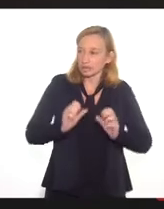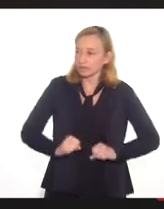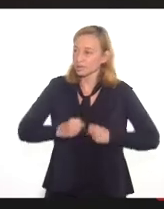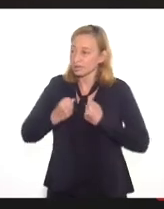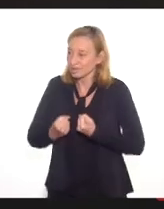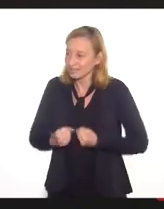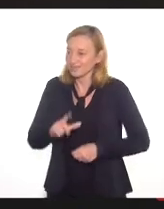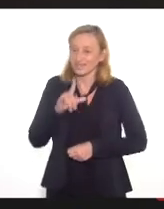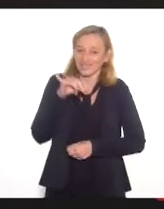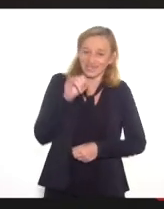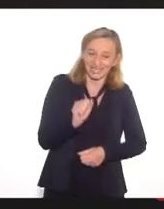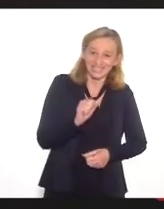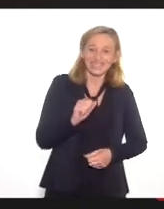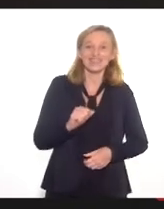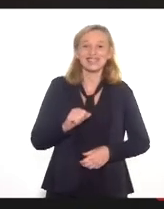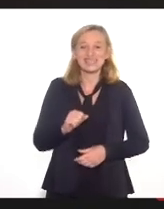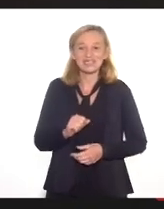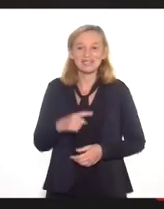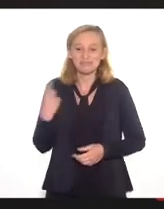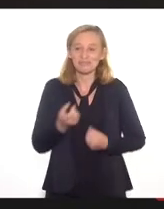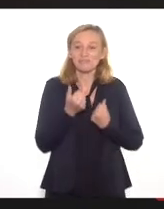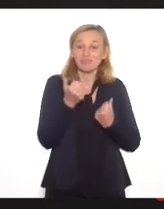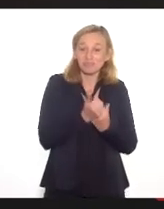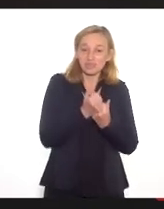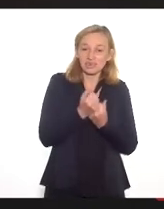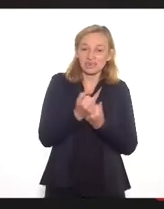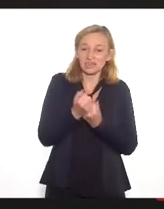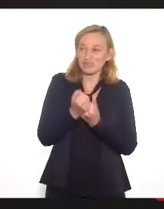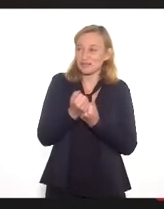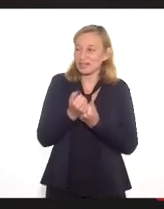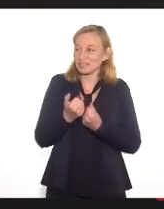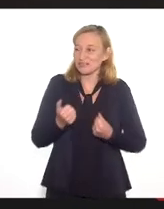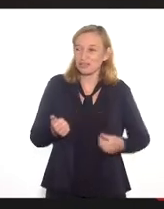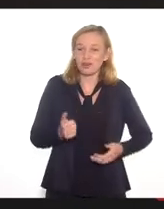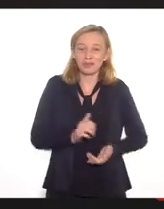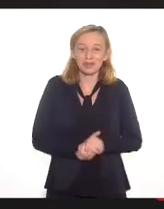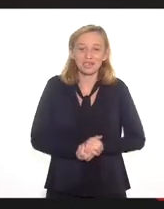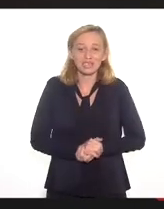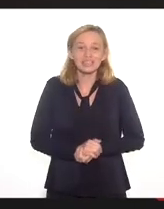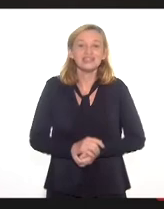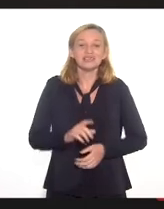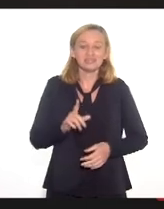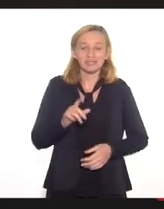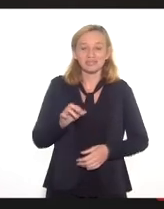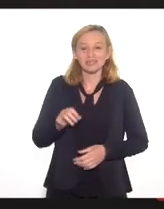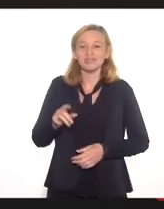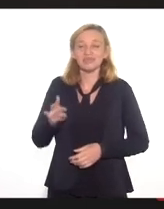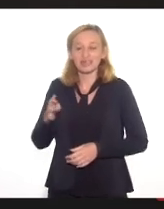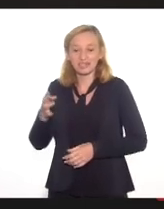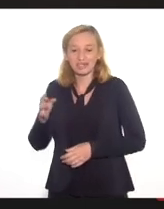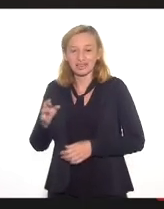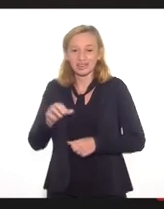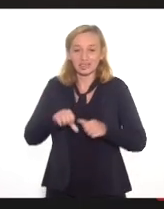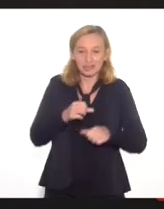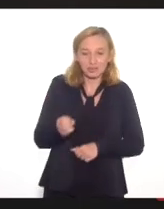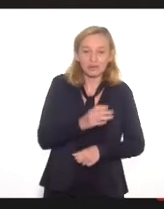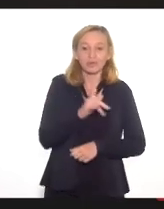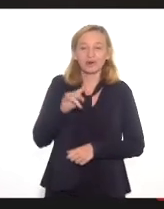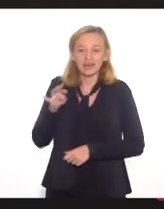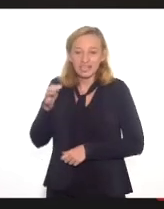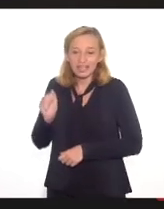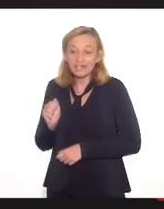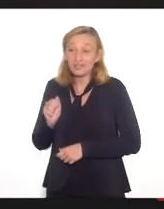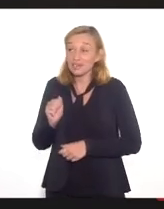muito incrível nós apoiamos Betinho sempre apoiou a reforma agrária nós também apoiamos a reforma agrária de forma